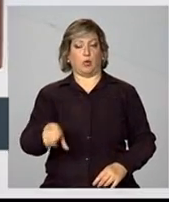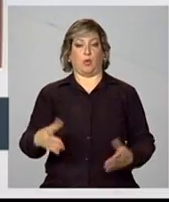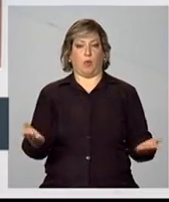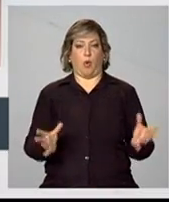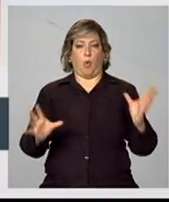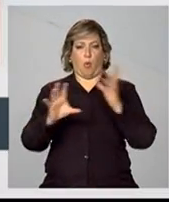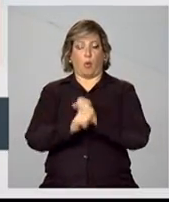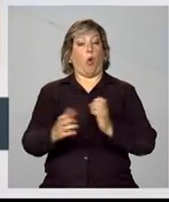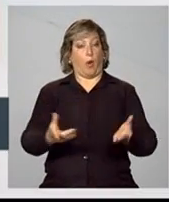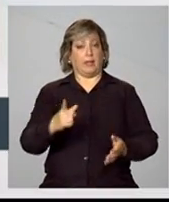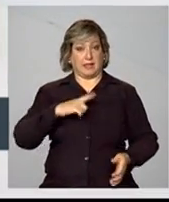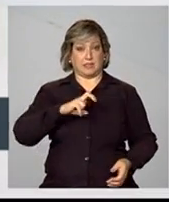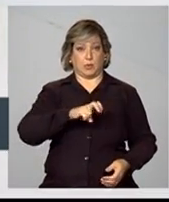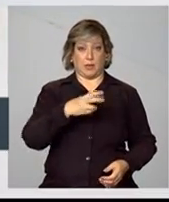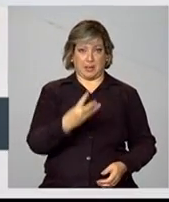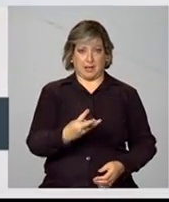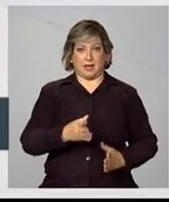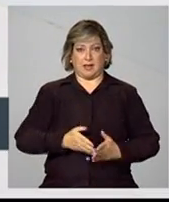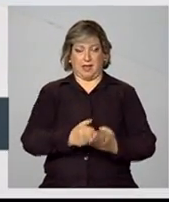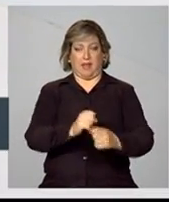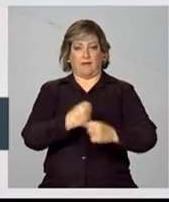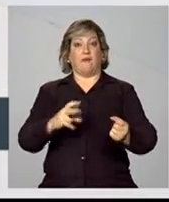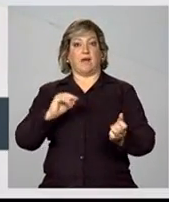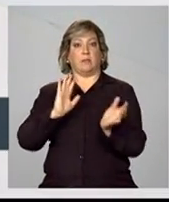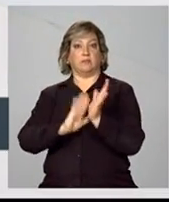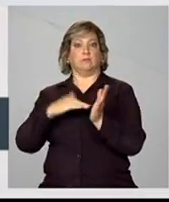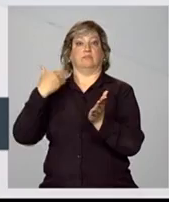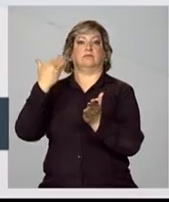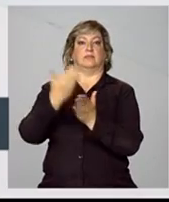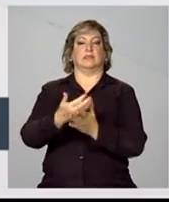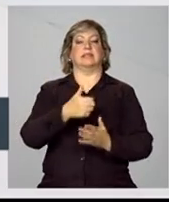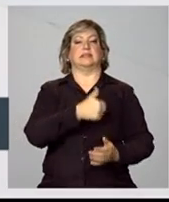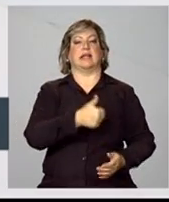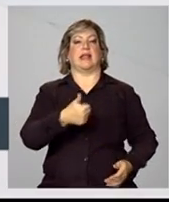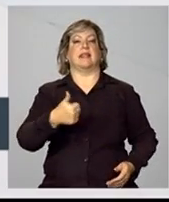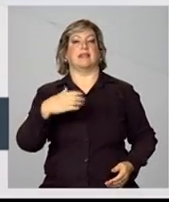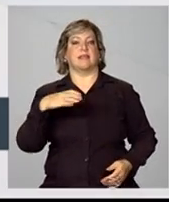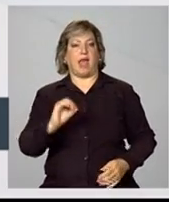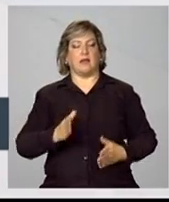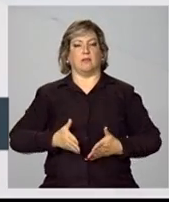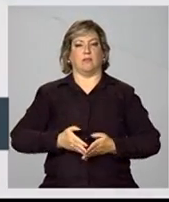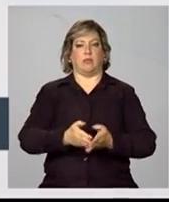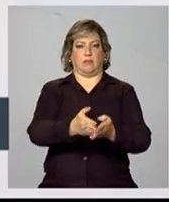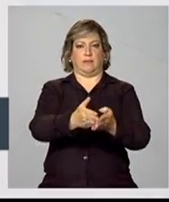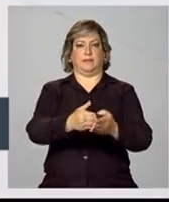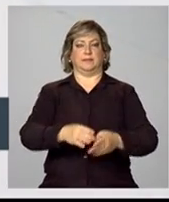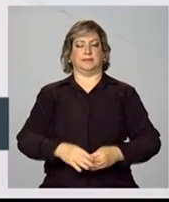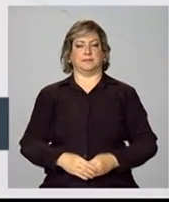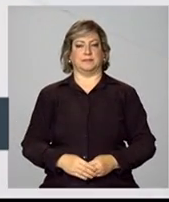53 navios vai superar o número de 110 embarcações